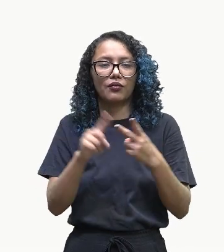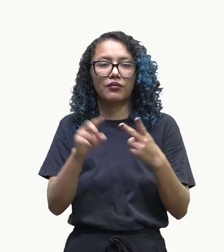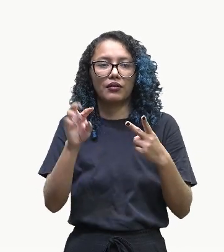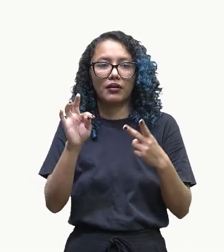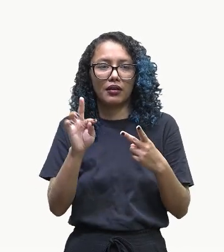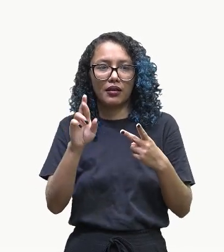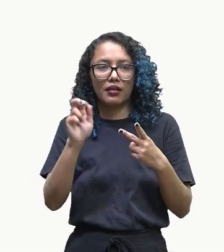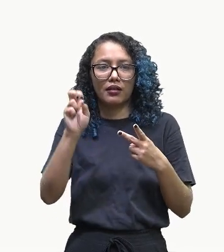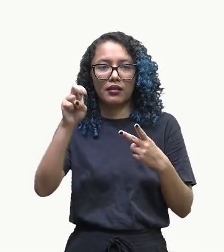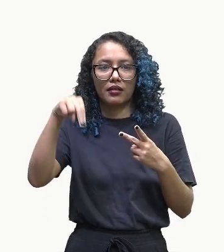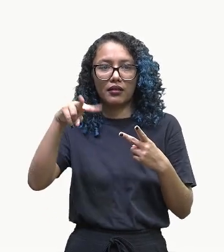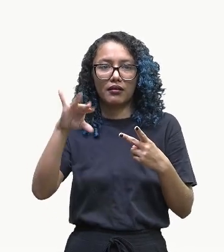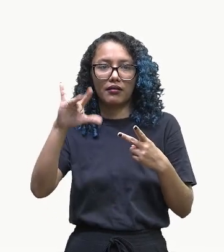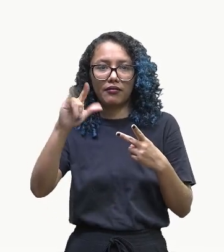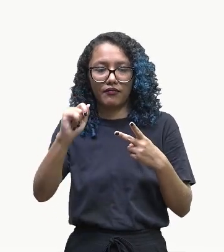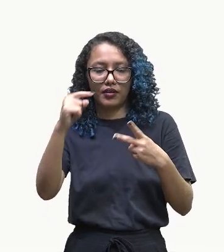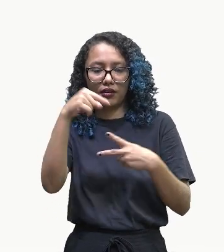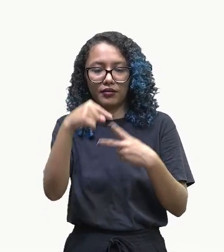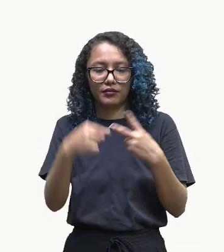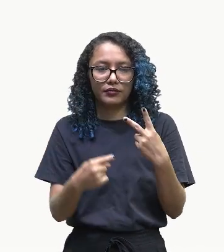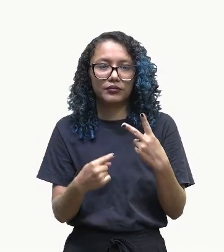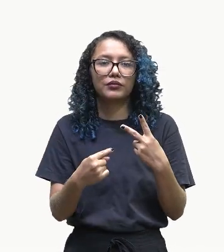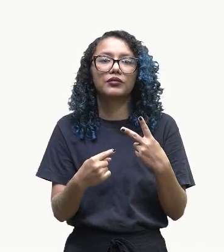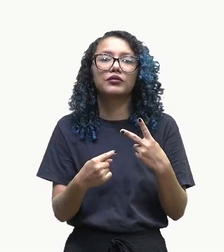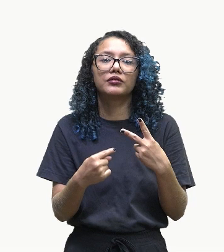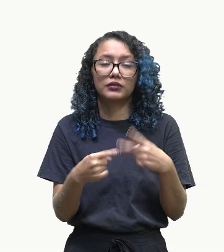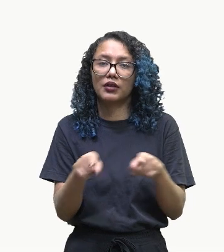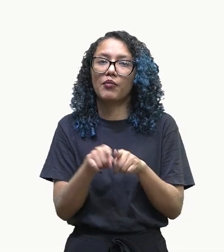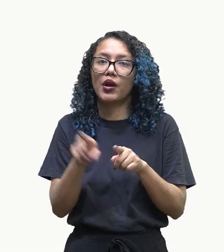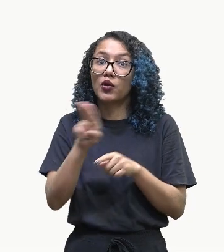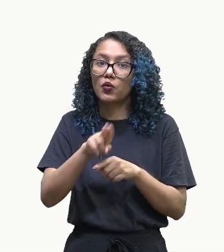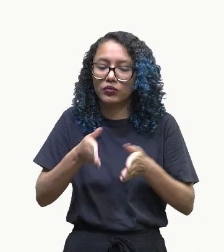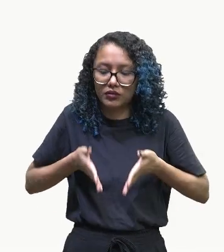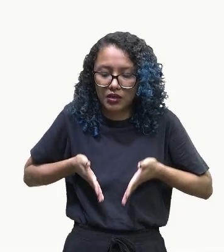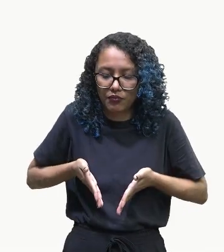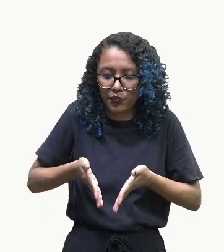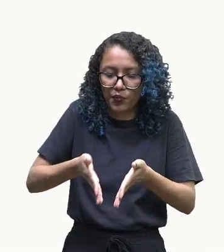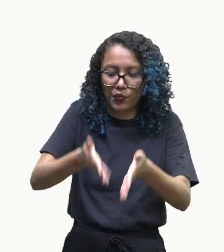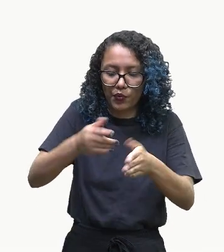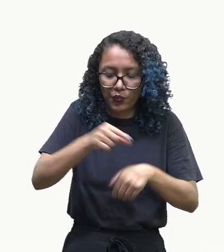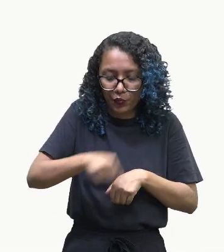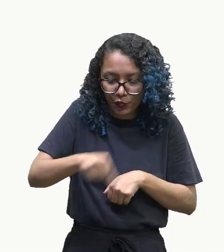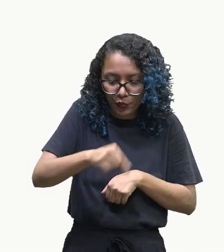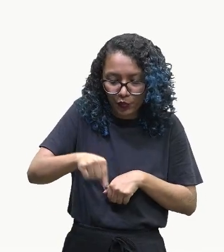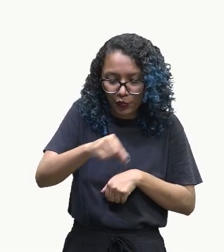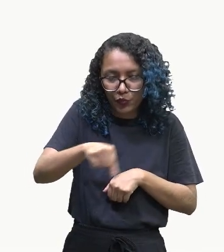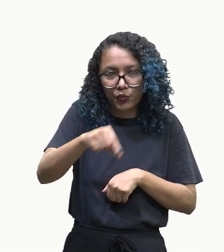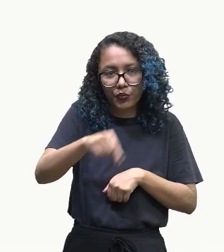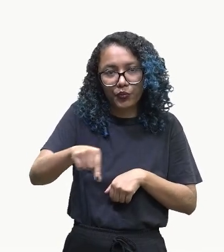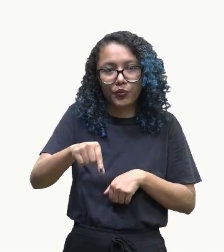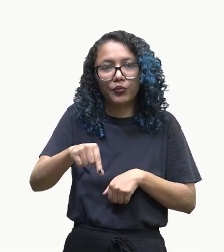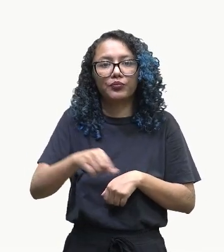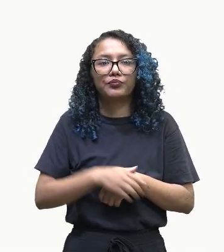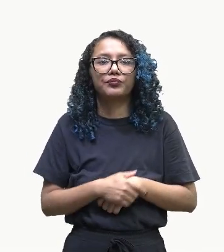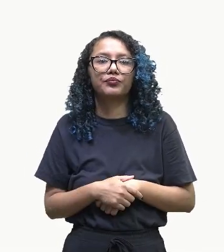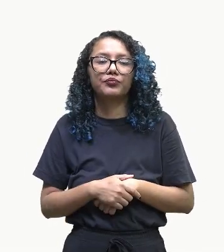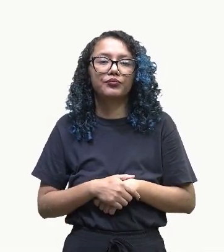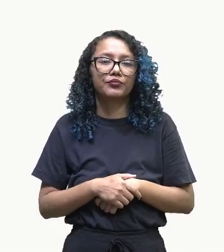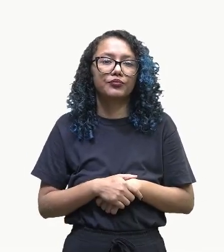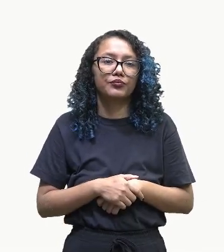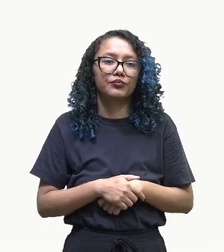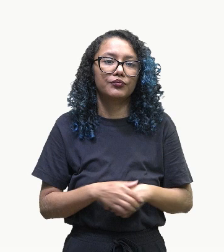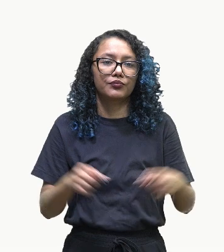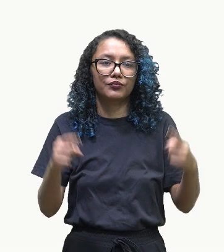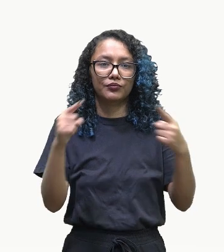2 transportes por raíles. Como o metro é um trem subterrâneo, então nós temos